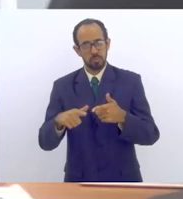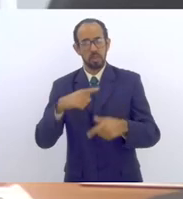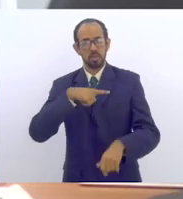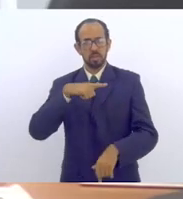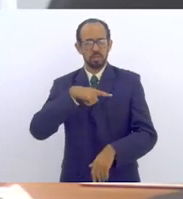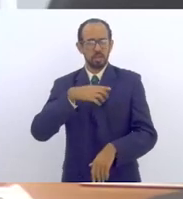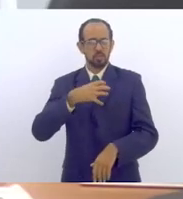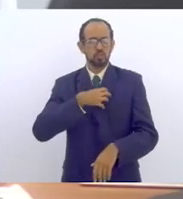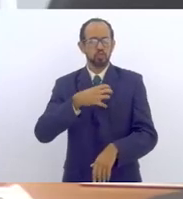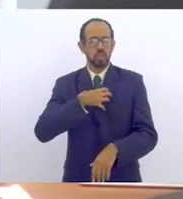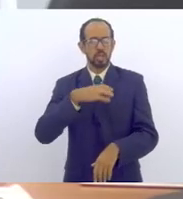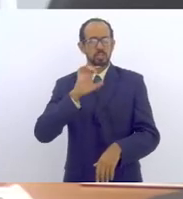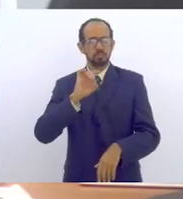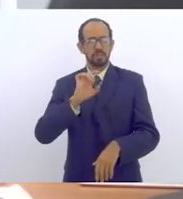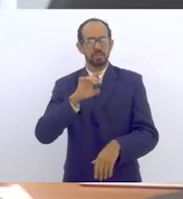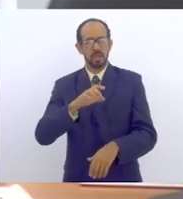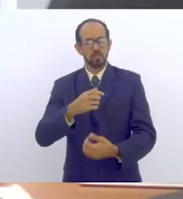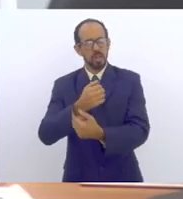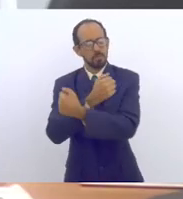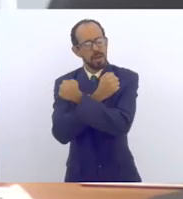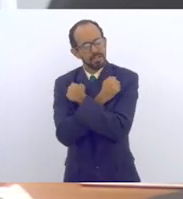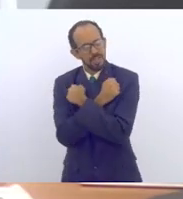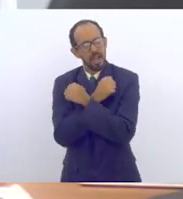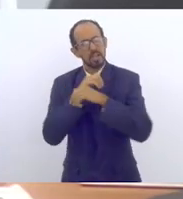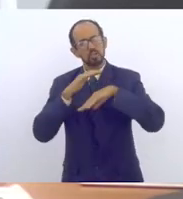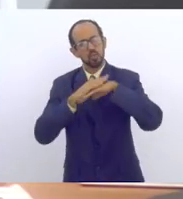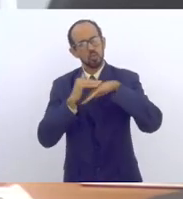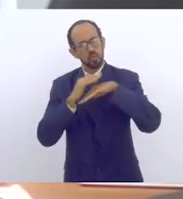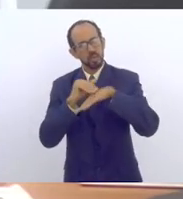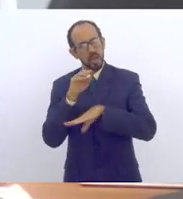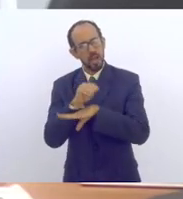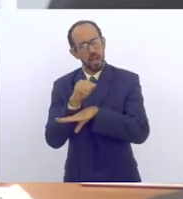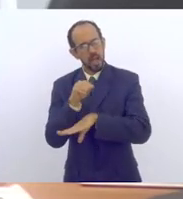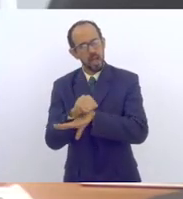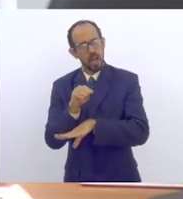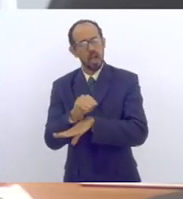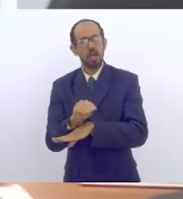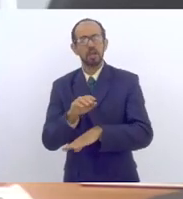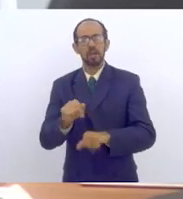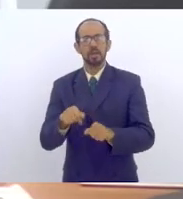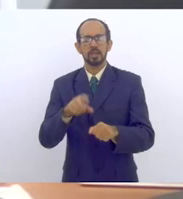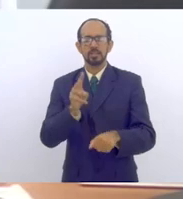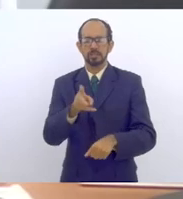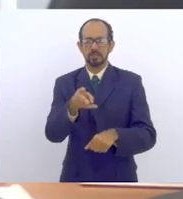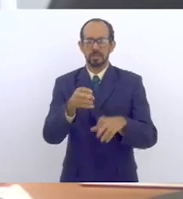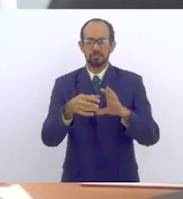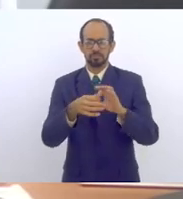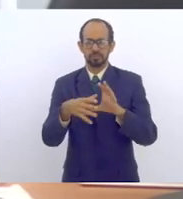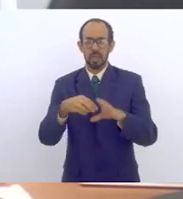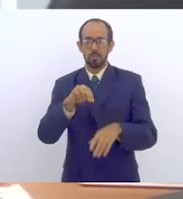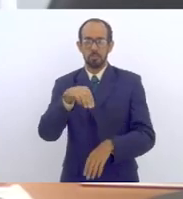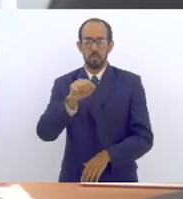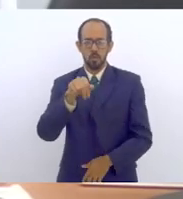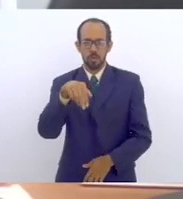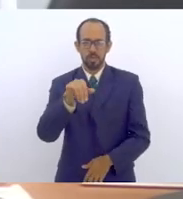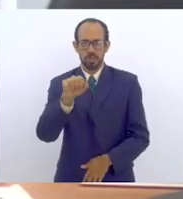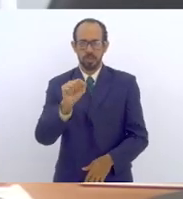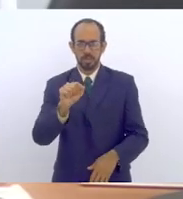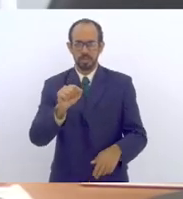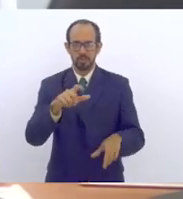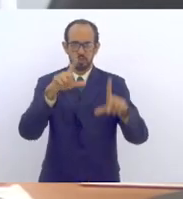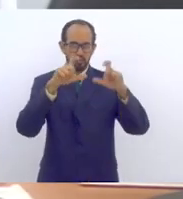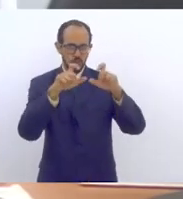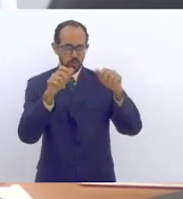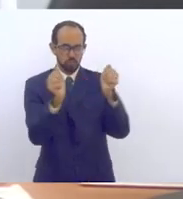peculiar de abraçar as pessoas de cuidar tá Sempre disponível a Mônica tirou foto aqui com ele a mulher dele porque para aguentar